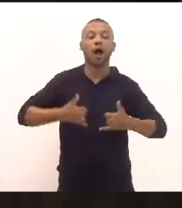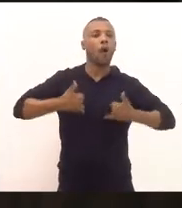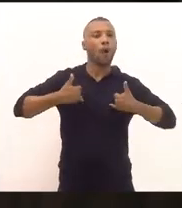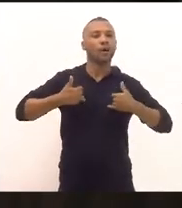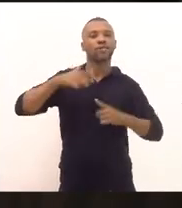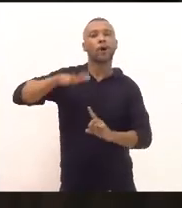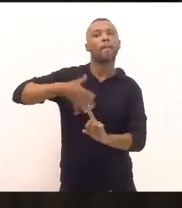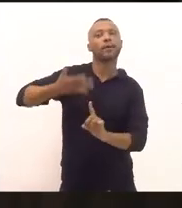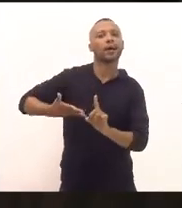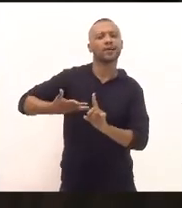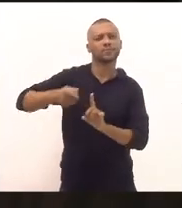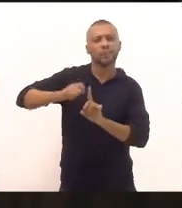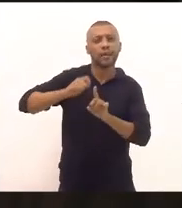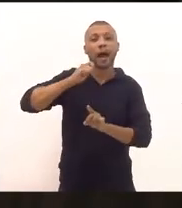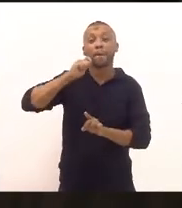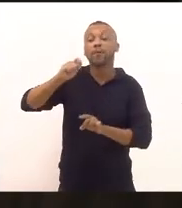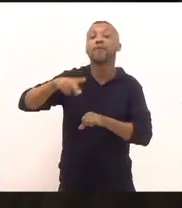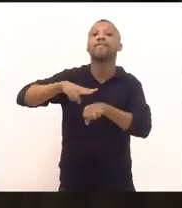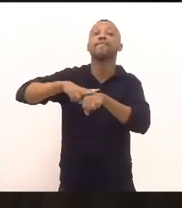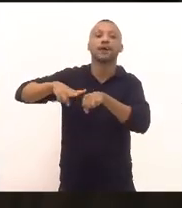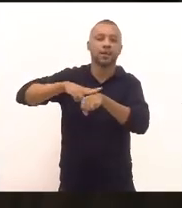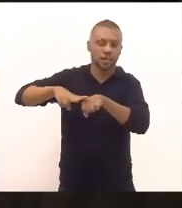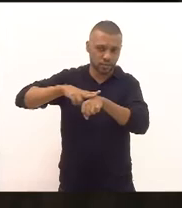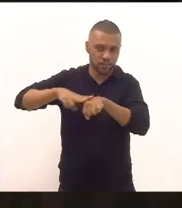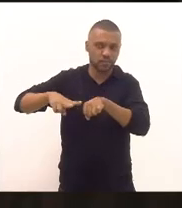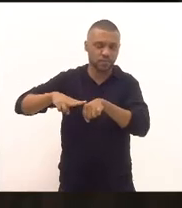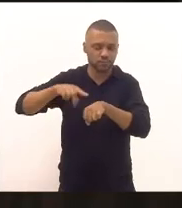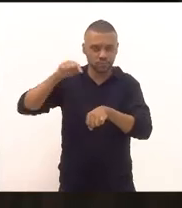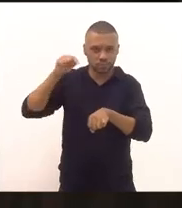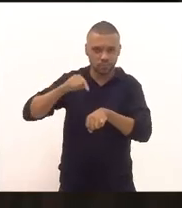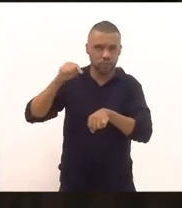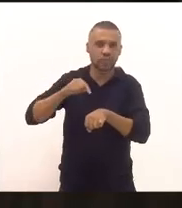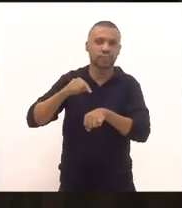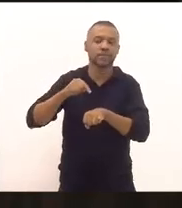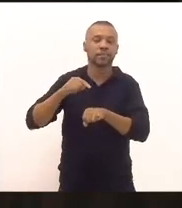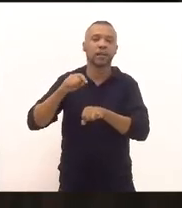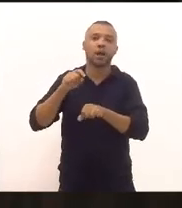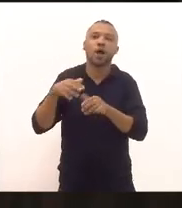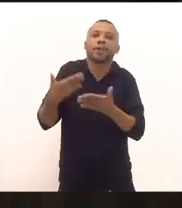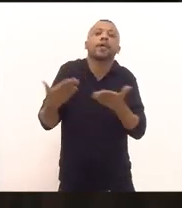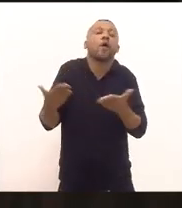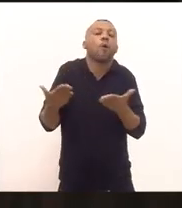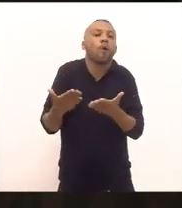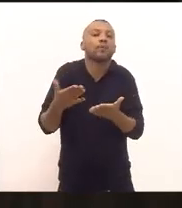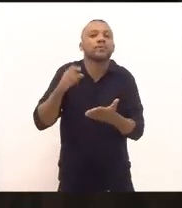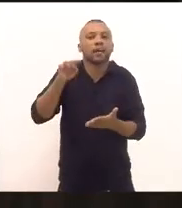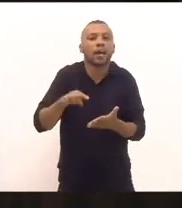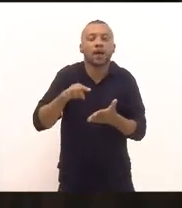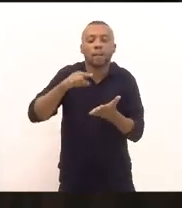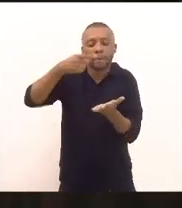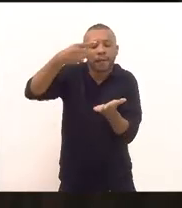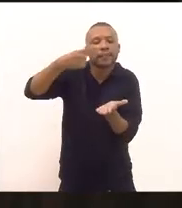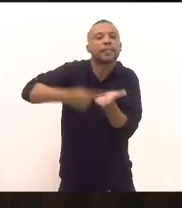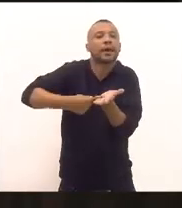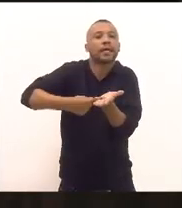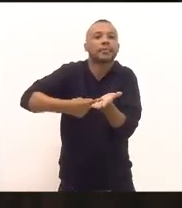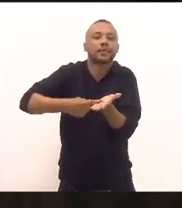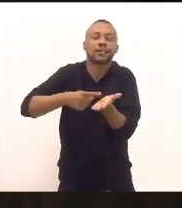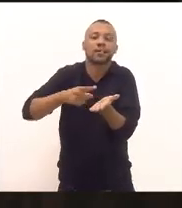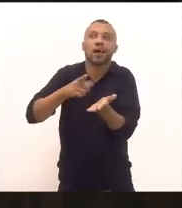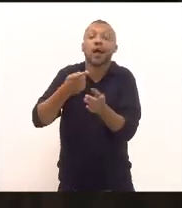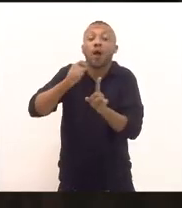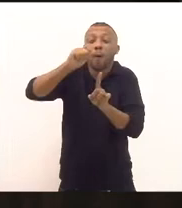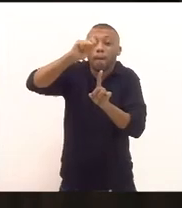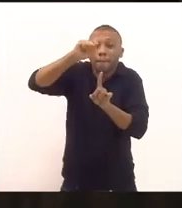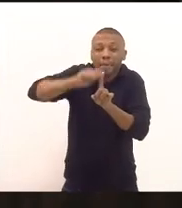aqui no abriu o verde um abrir o verde que foi e é hoje uma data que a gente uma data não